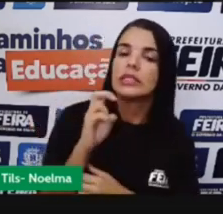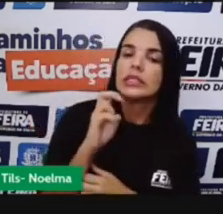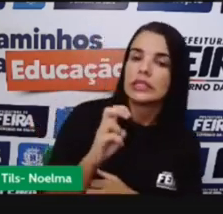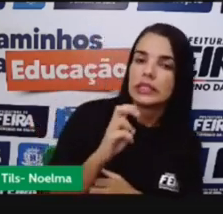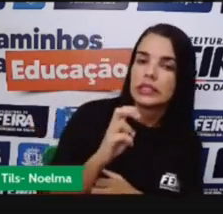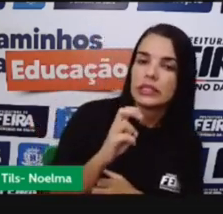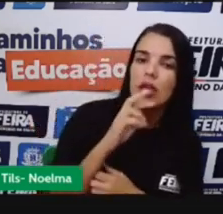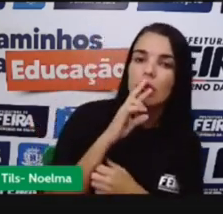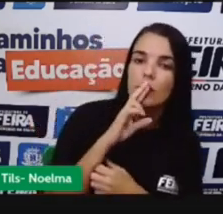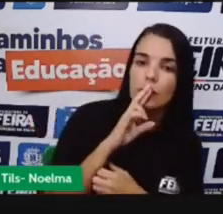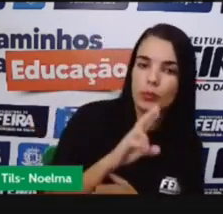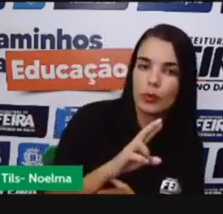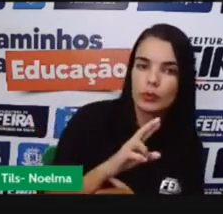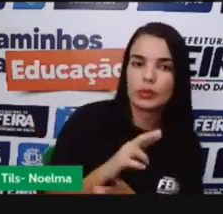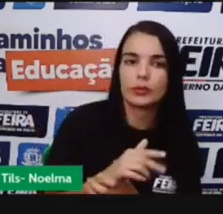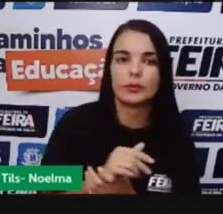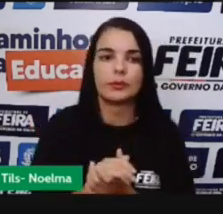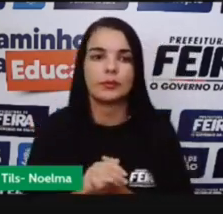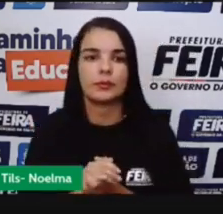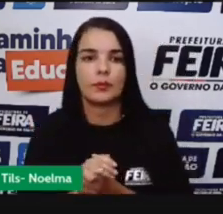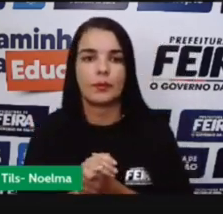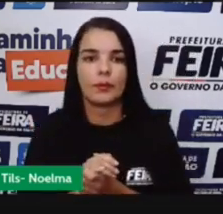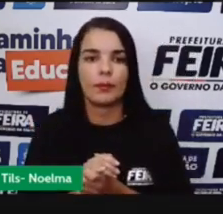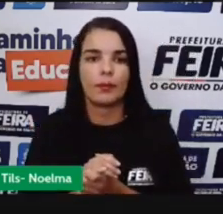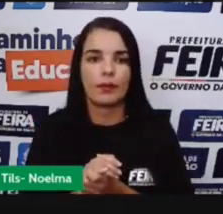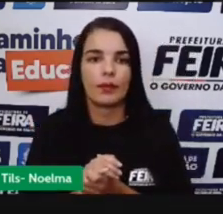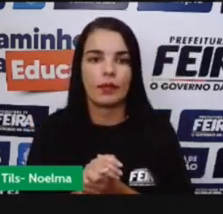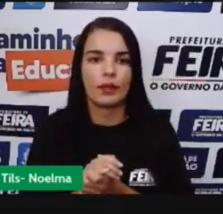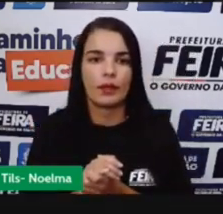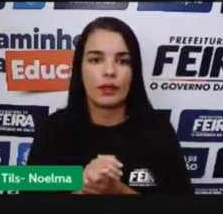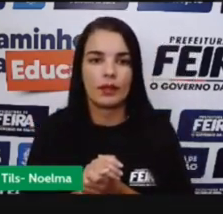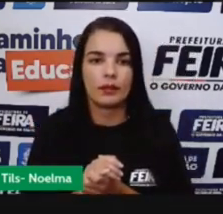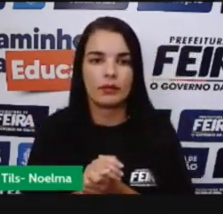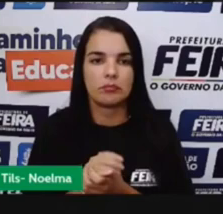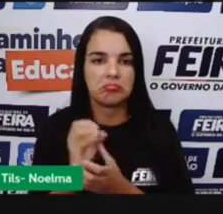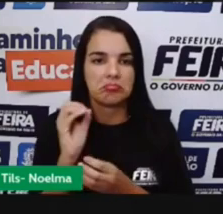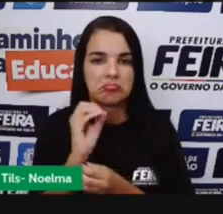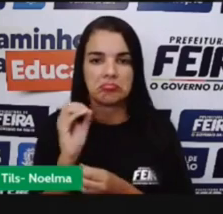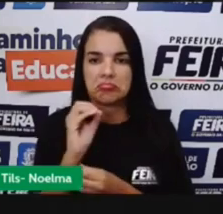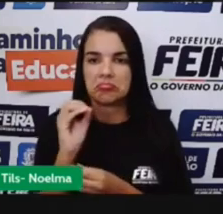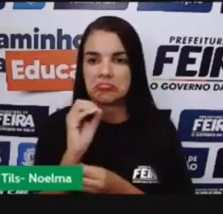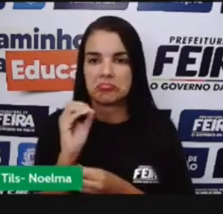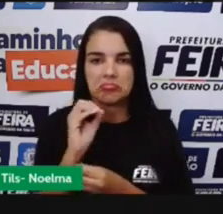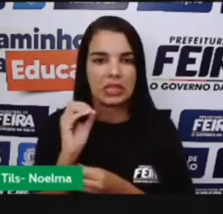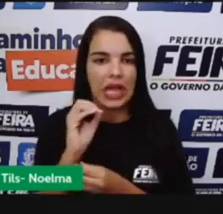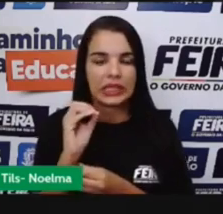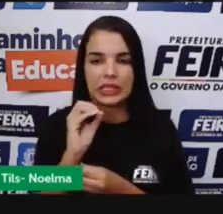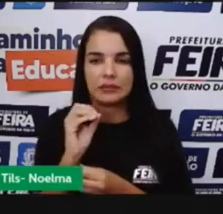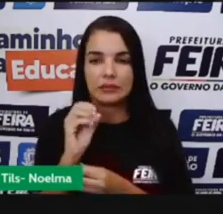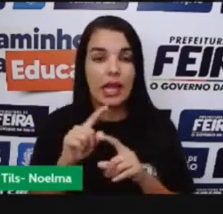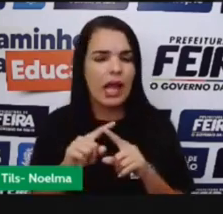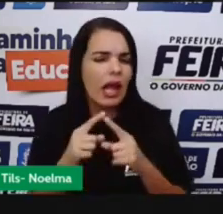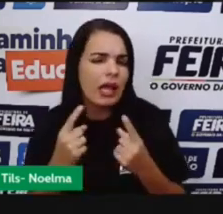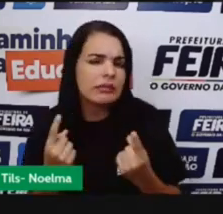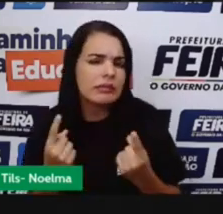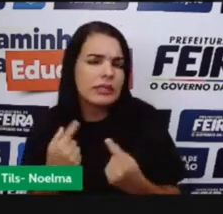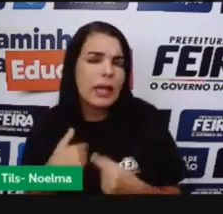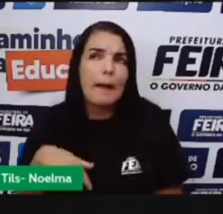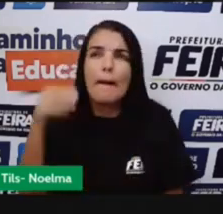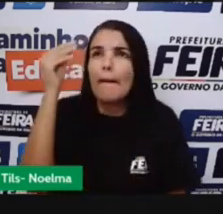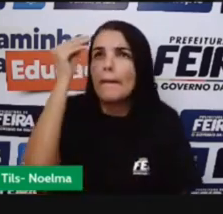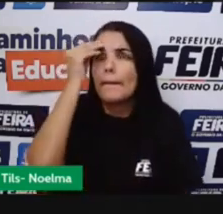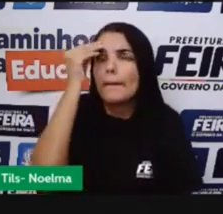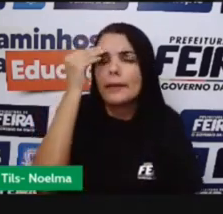vezes 5 é 25. E para 25 falta alguma coisa? Não, nada. Ai,